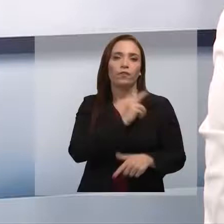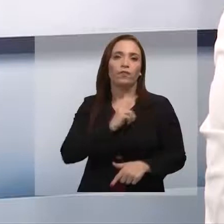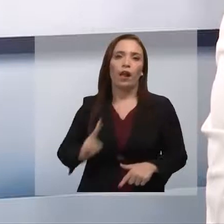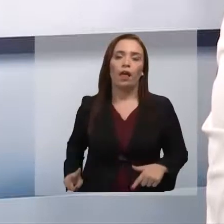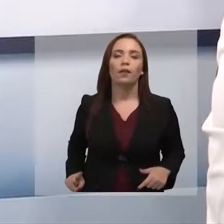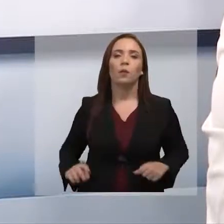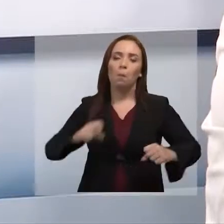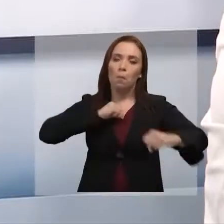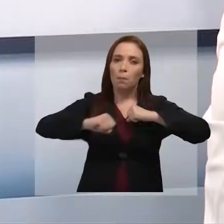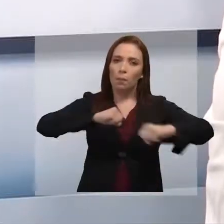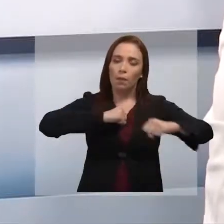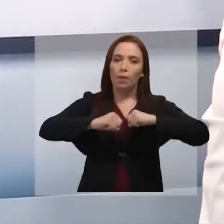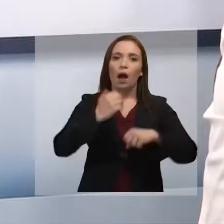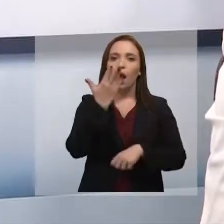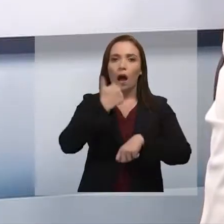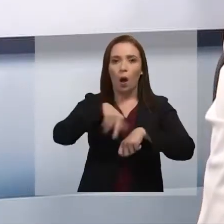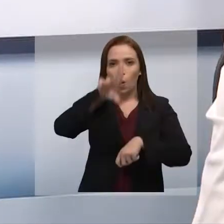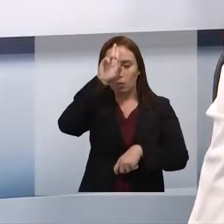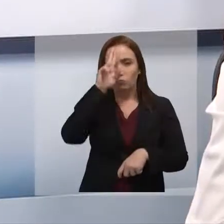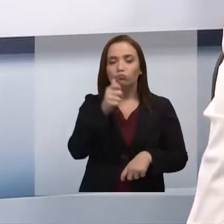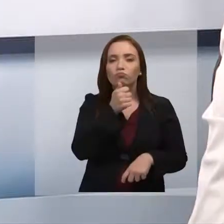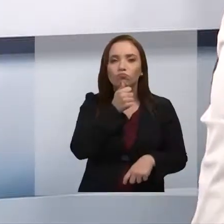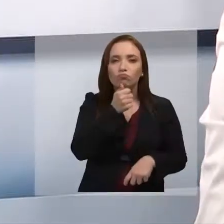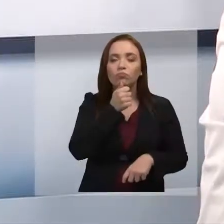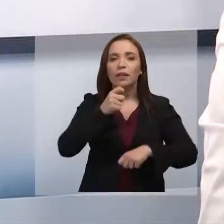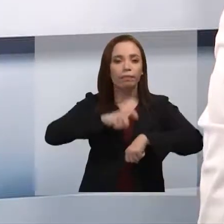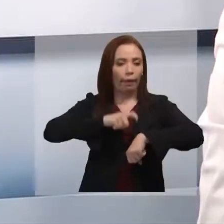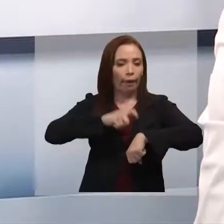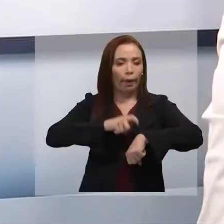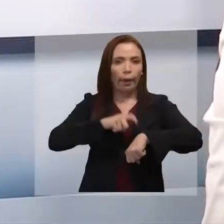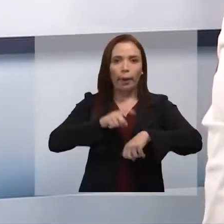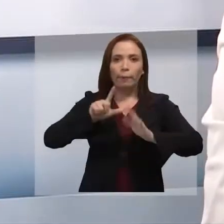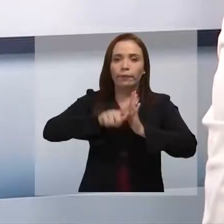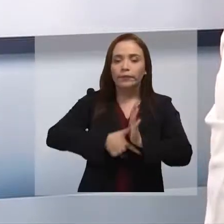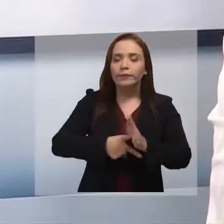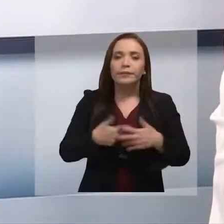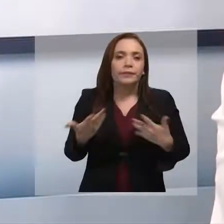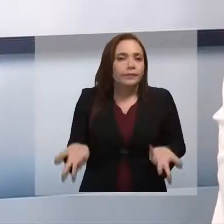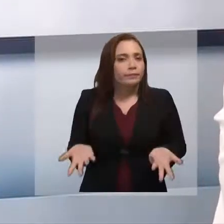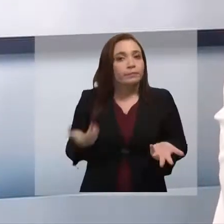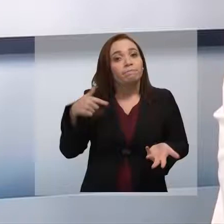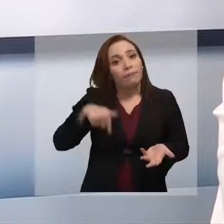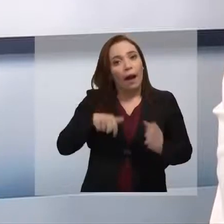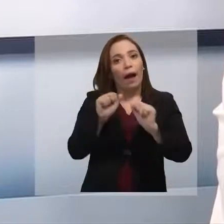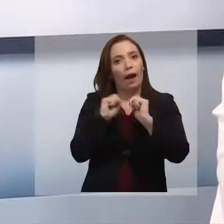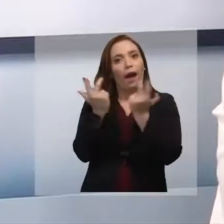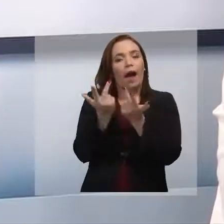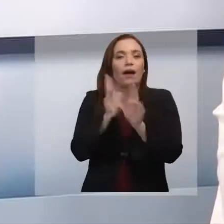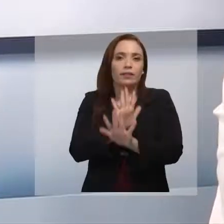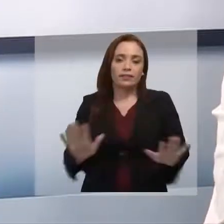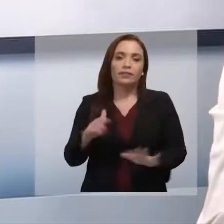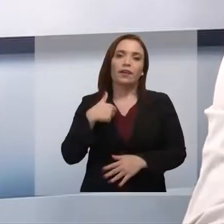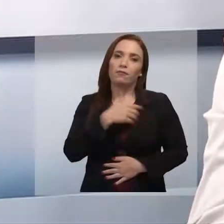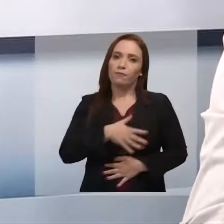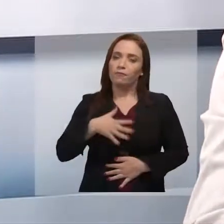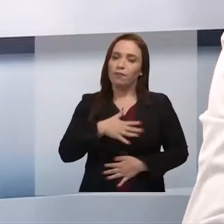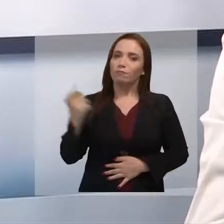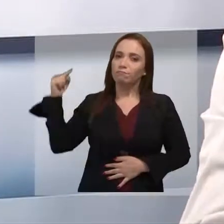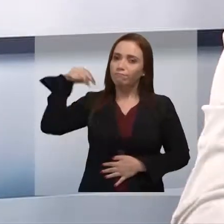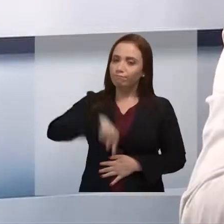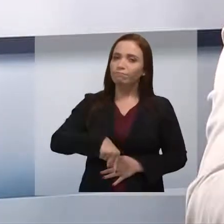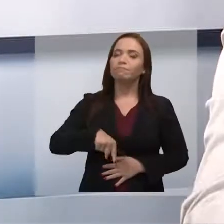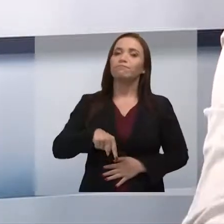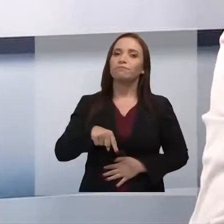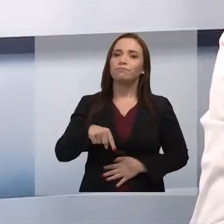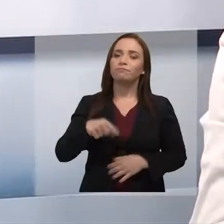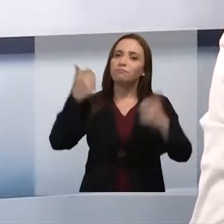participando desse debate, sem almoçar, sem tempo para nada. Esse é o parlamento. né? Feliz aqui pela essa